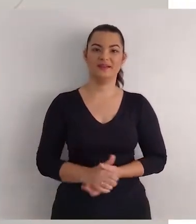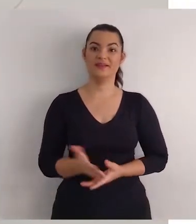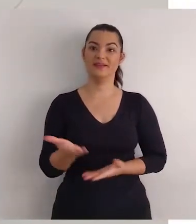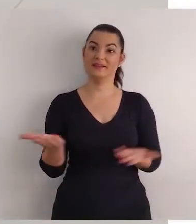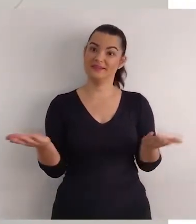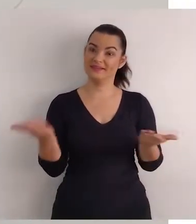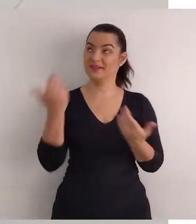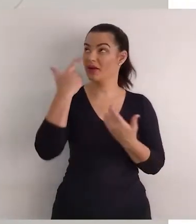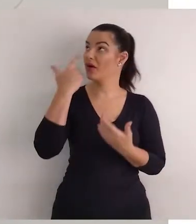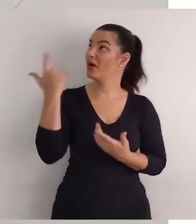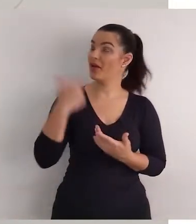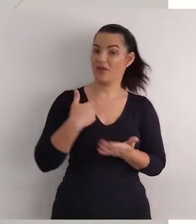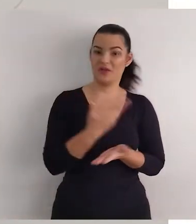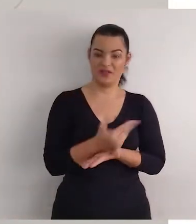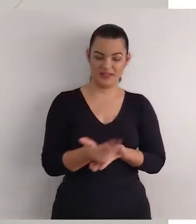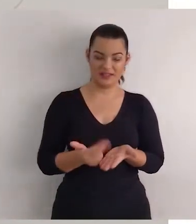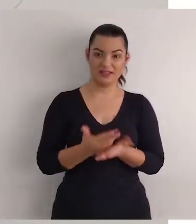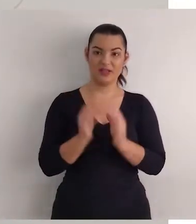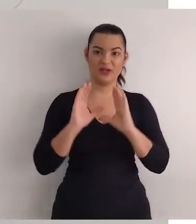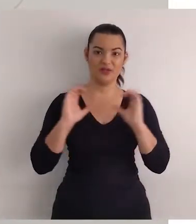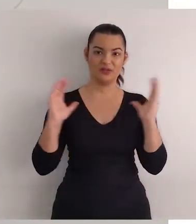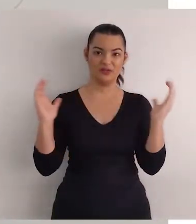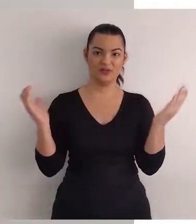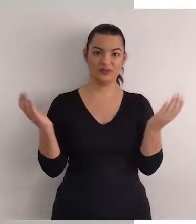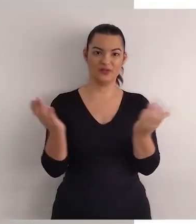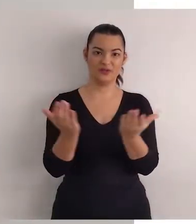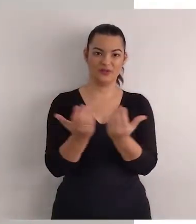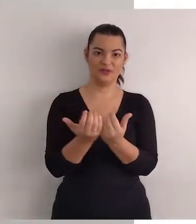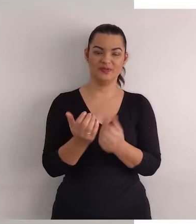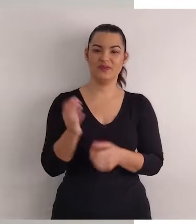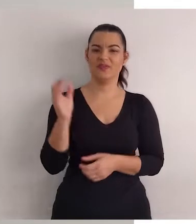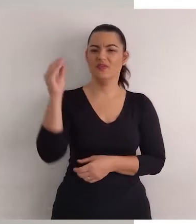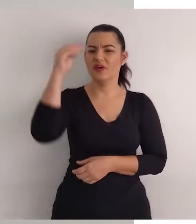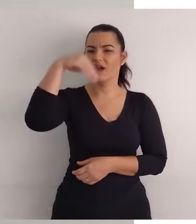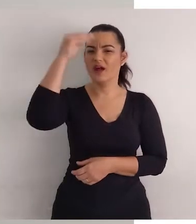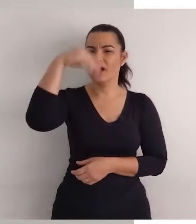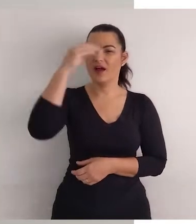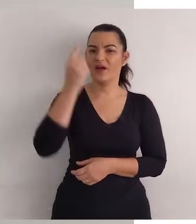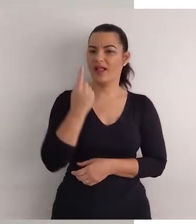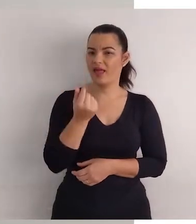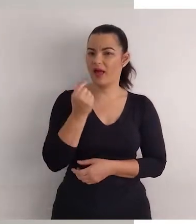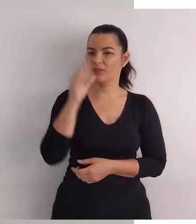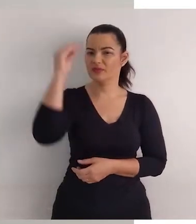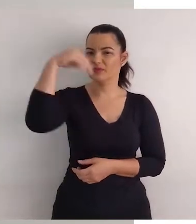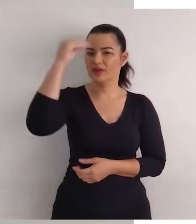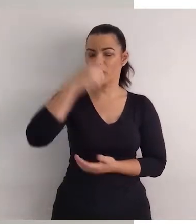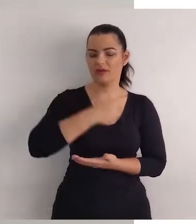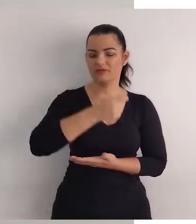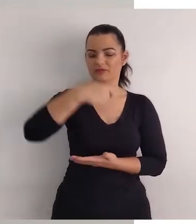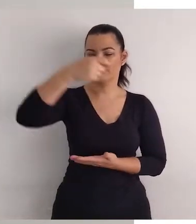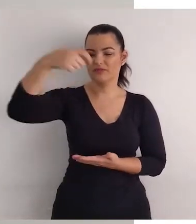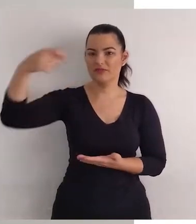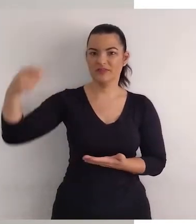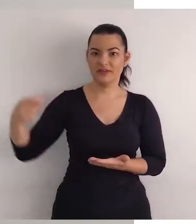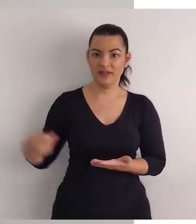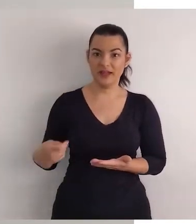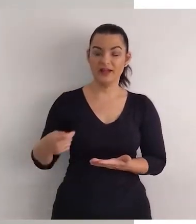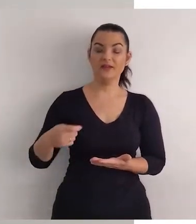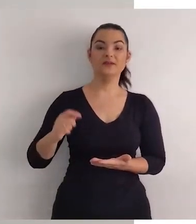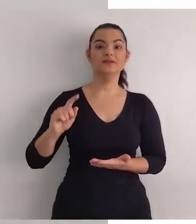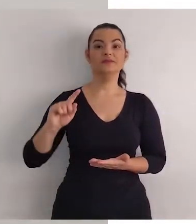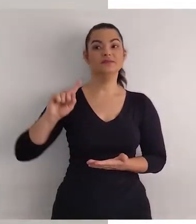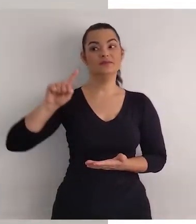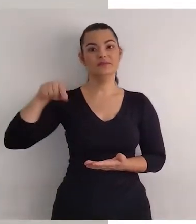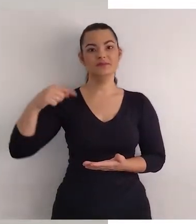Então vamos lá, crianças. Eu desenhei uma nuvem com um lápis bem fraquinho e fui completando com as palavras da